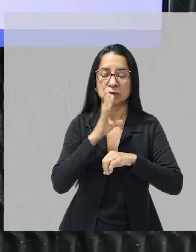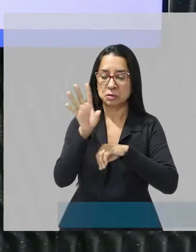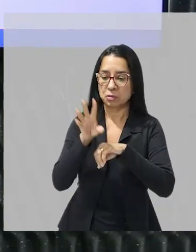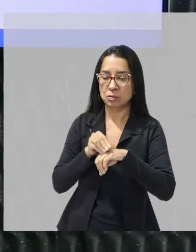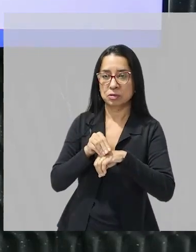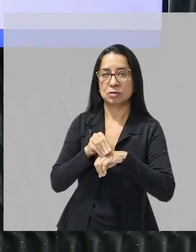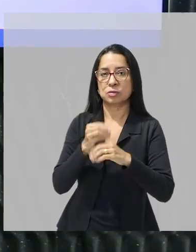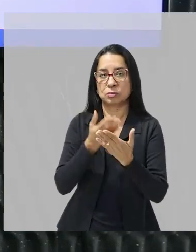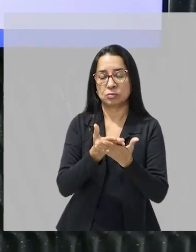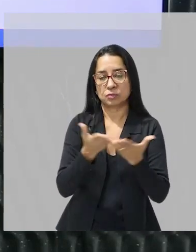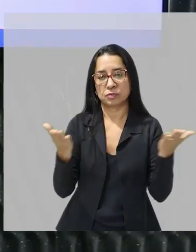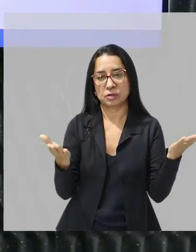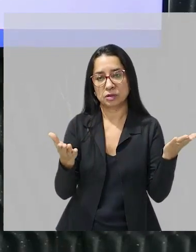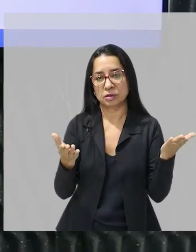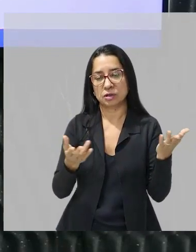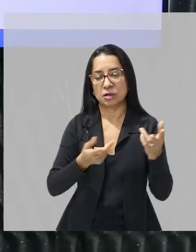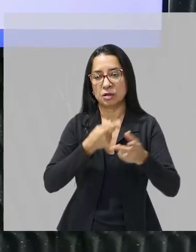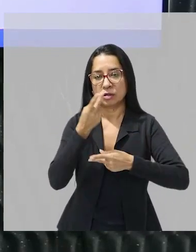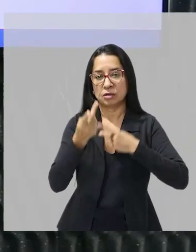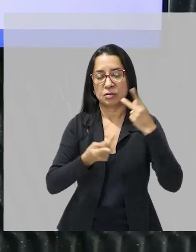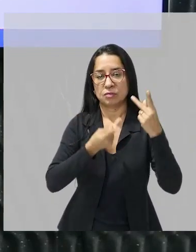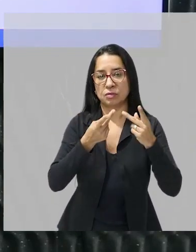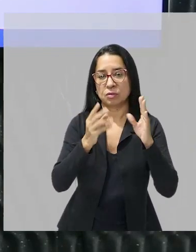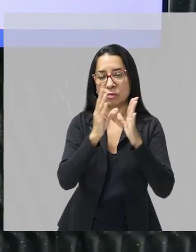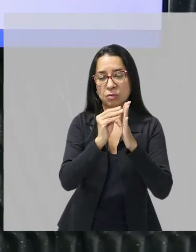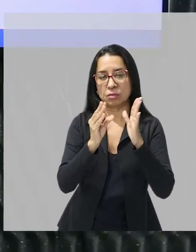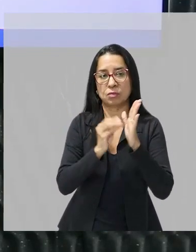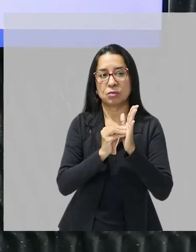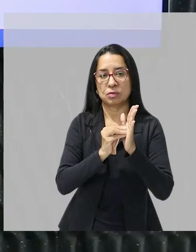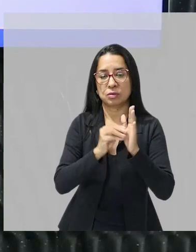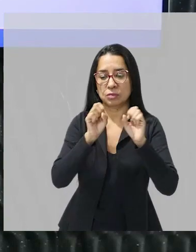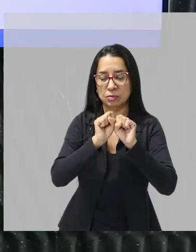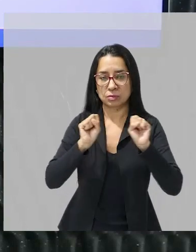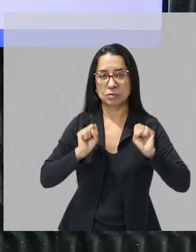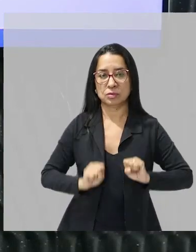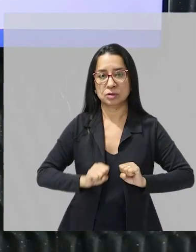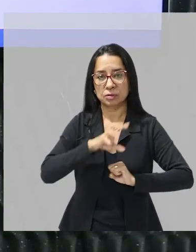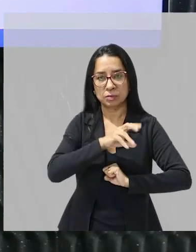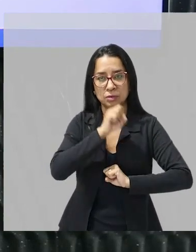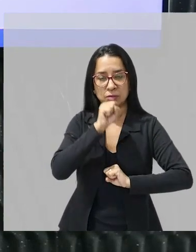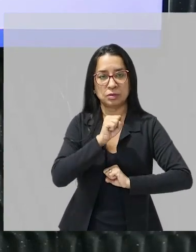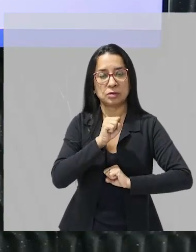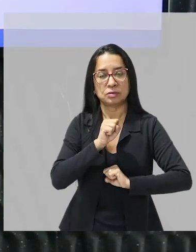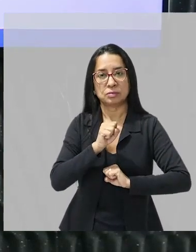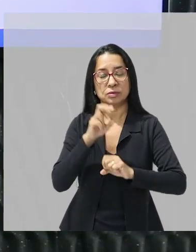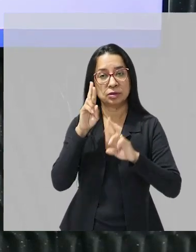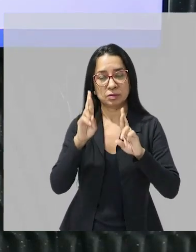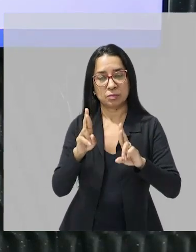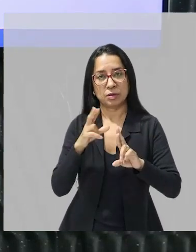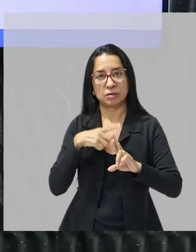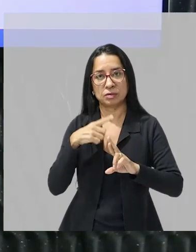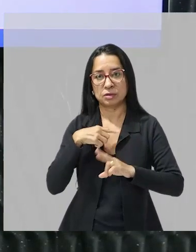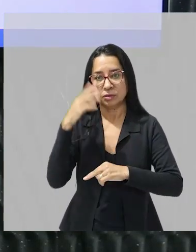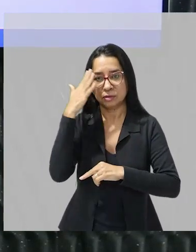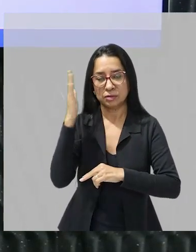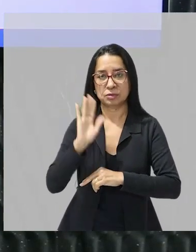sistema respiratório e eu espero que vocês estejam aí prontos para mais uma aula. Até a próxima, pessoal. Até mais. Tchau,